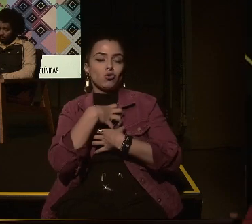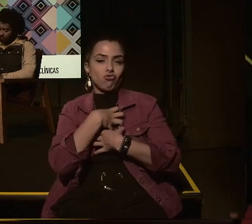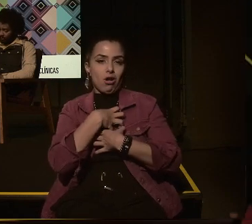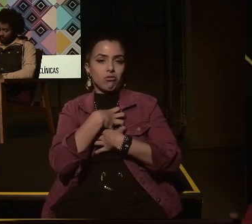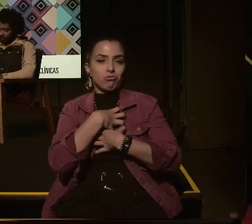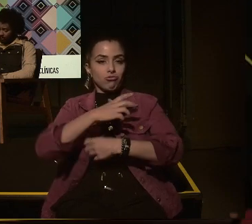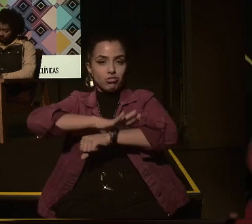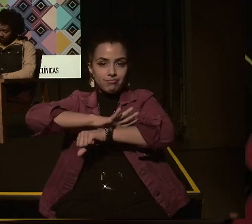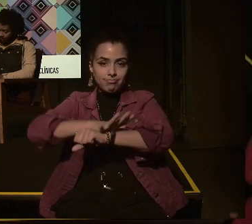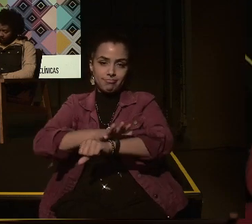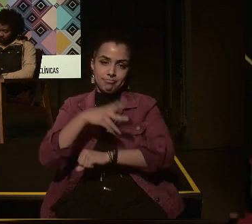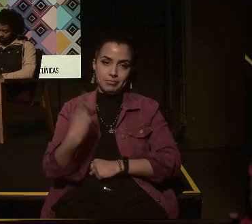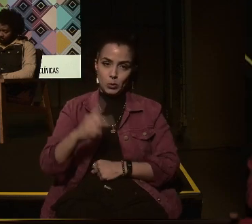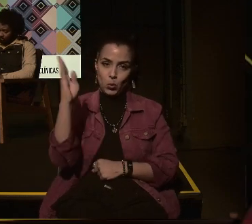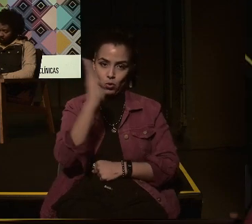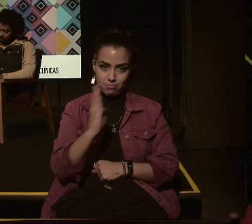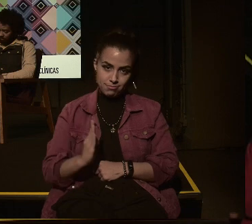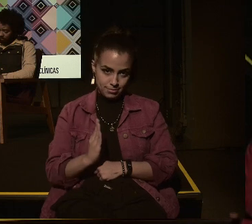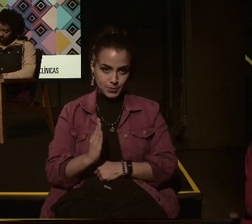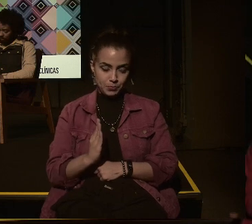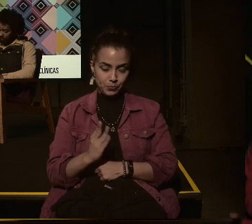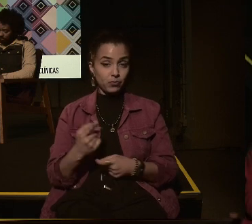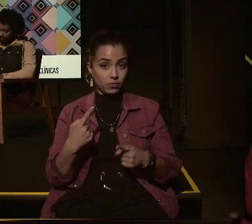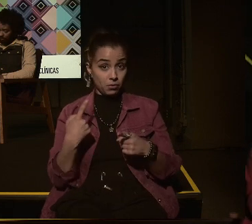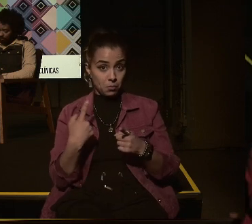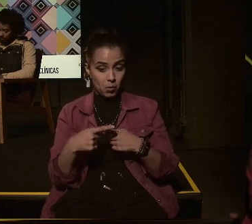O racismo brasileiro associou